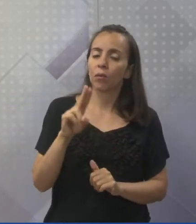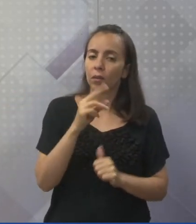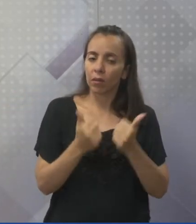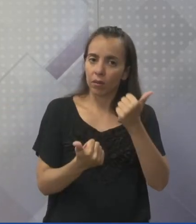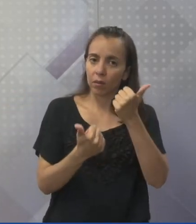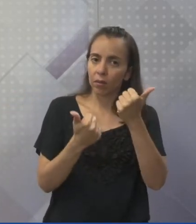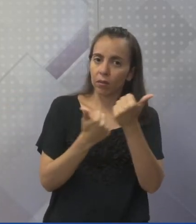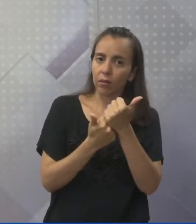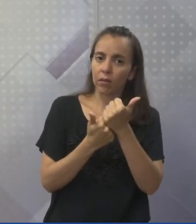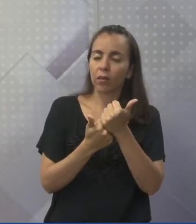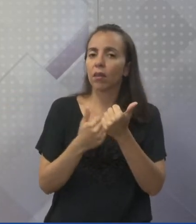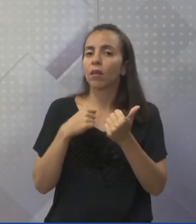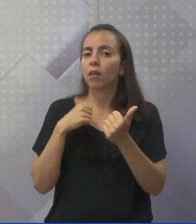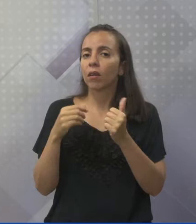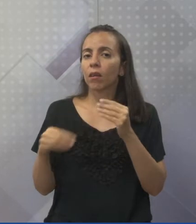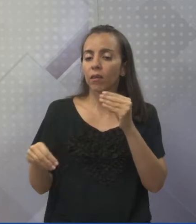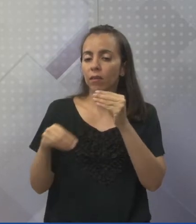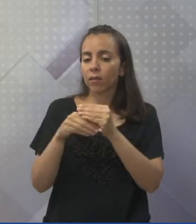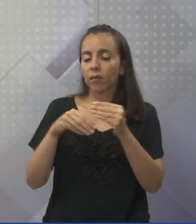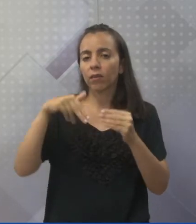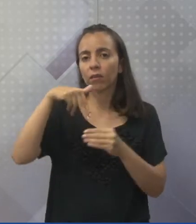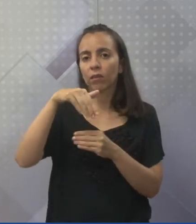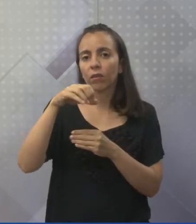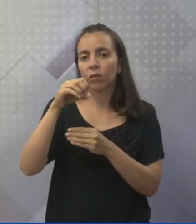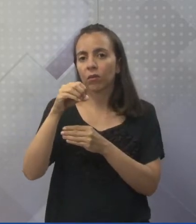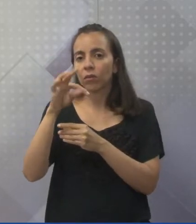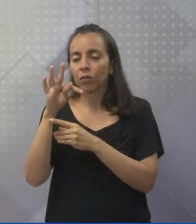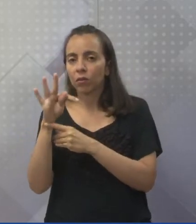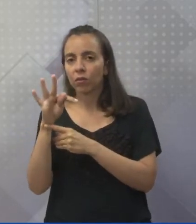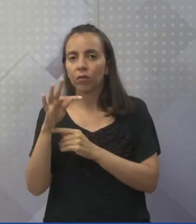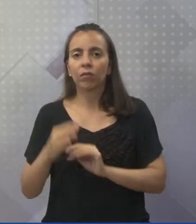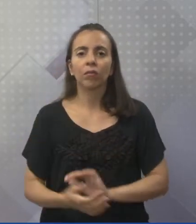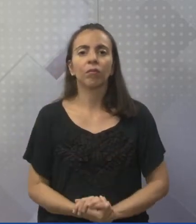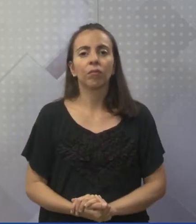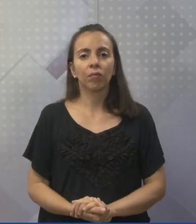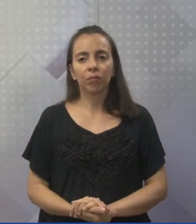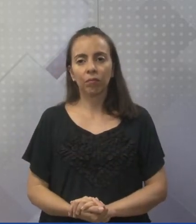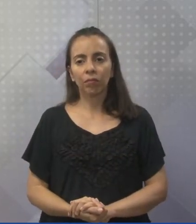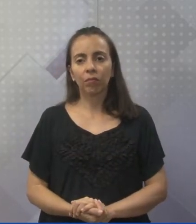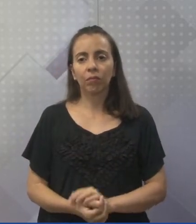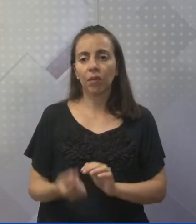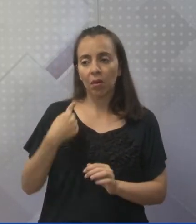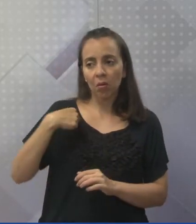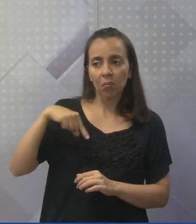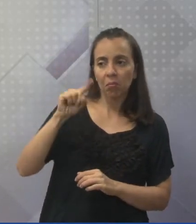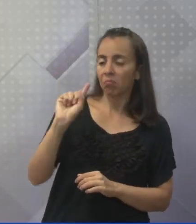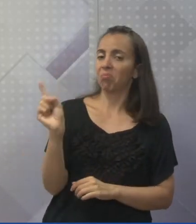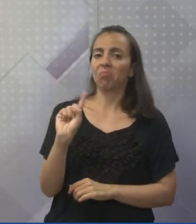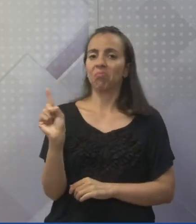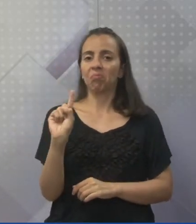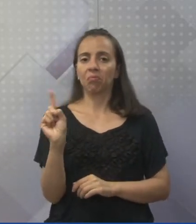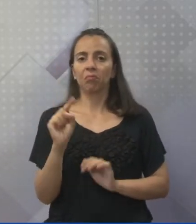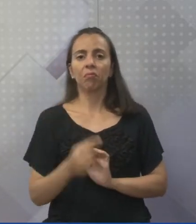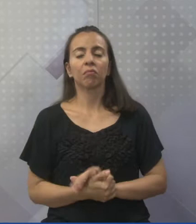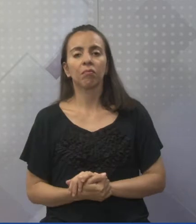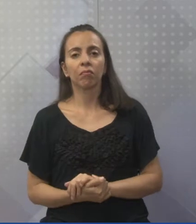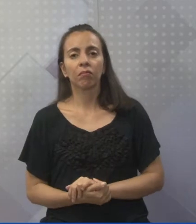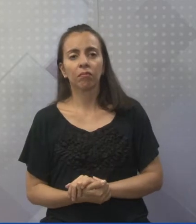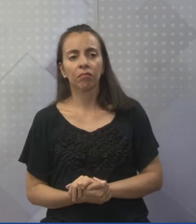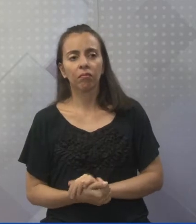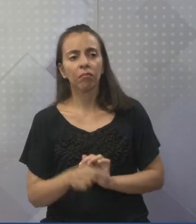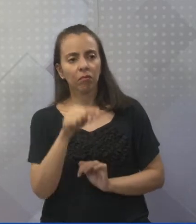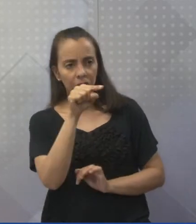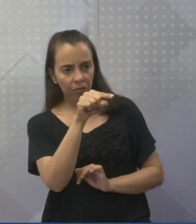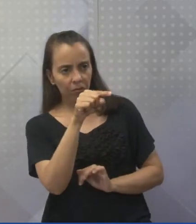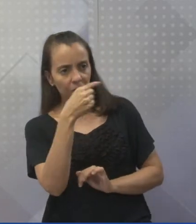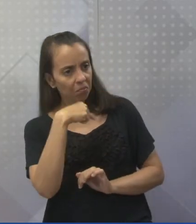vai acrescentar o not. Fica assim. I would not go. Eu não iria. You would not go. Você